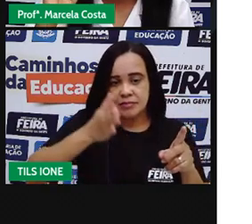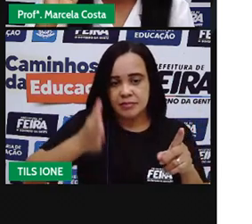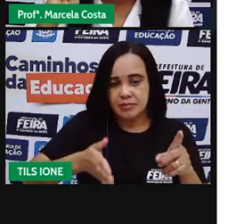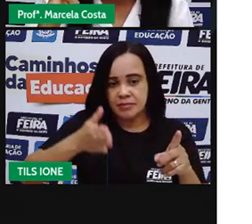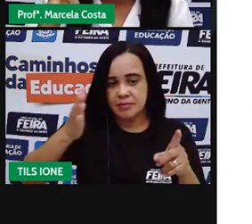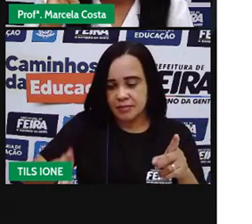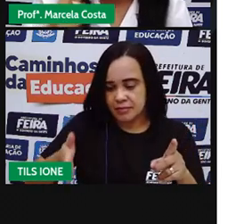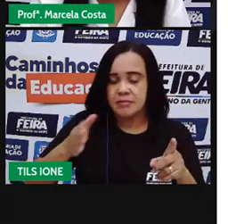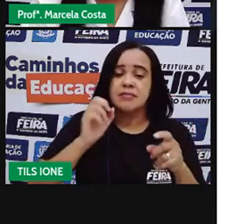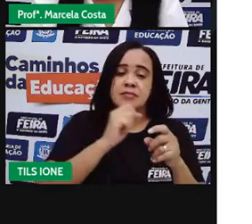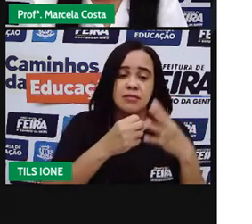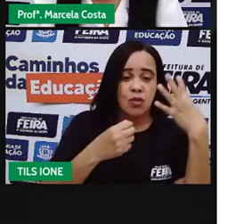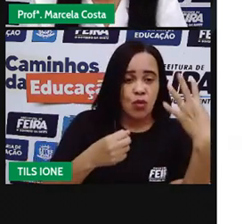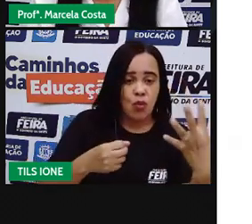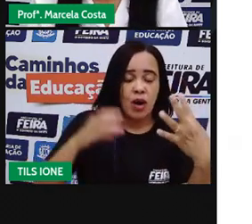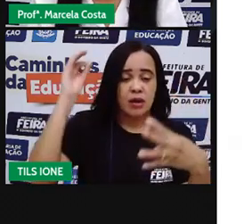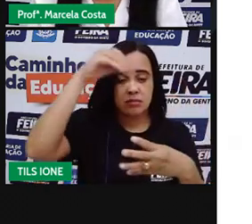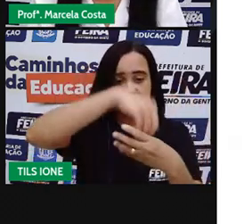Diferente.